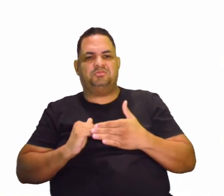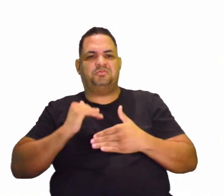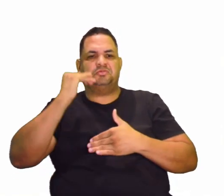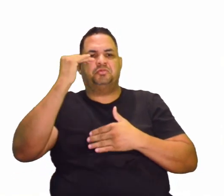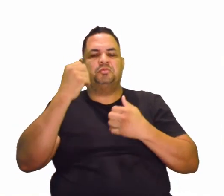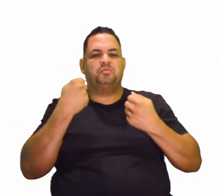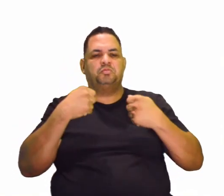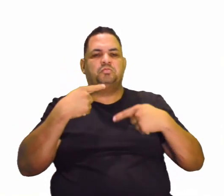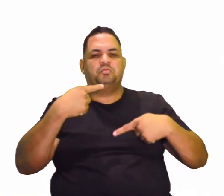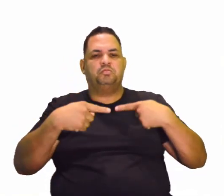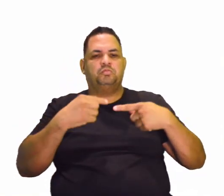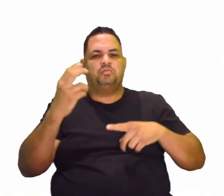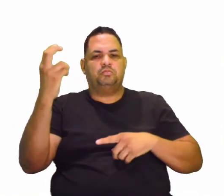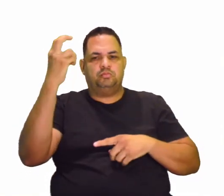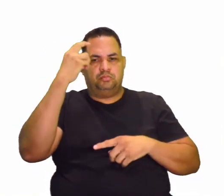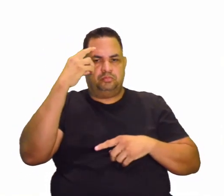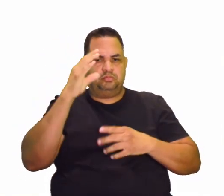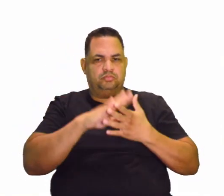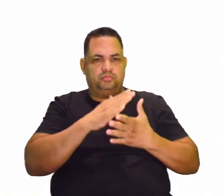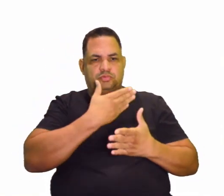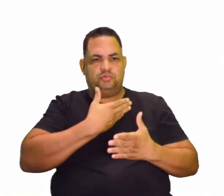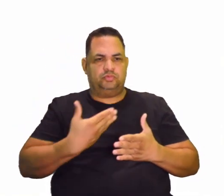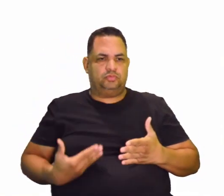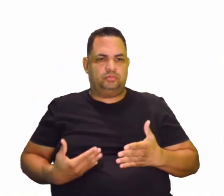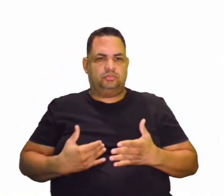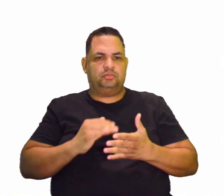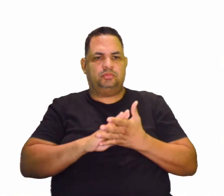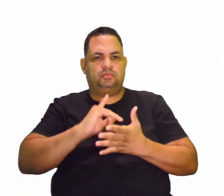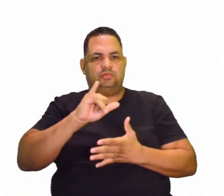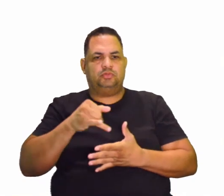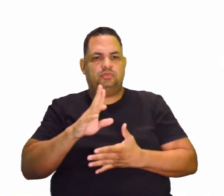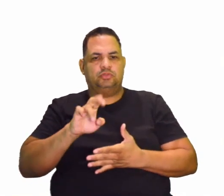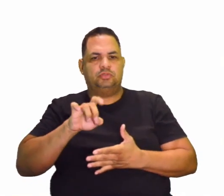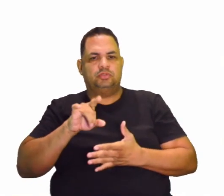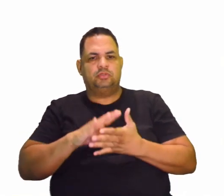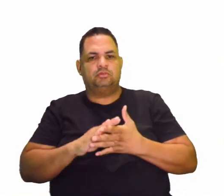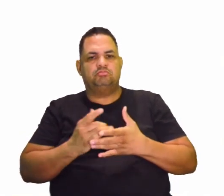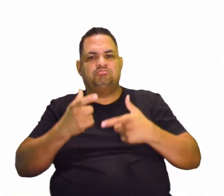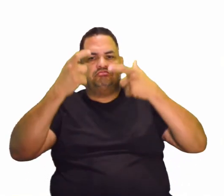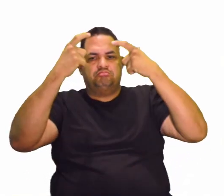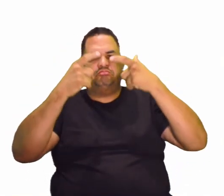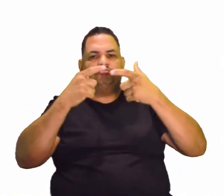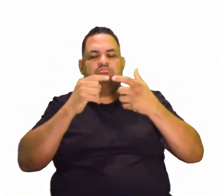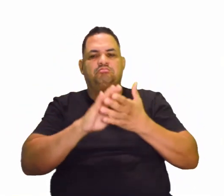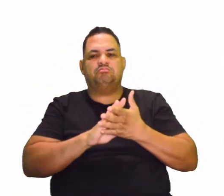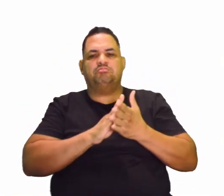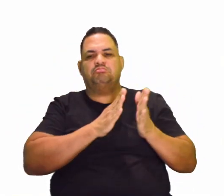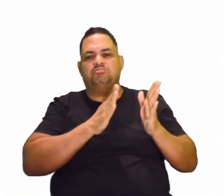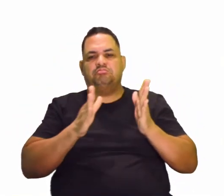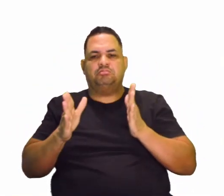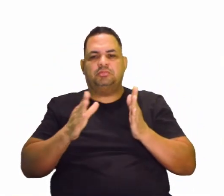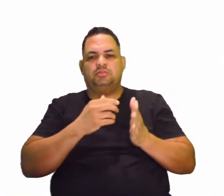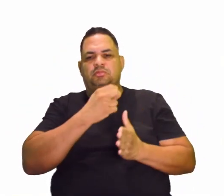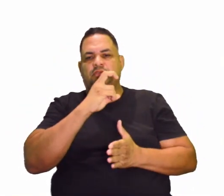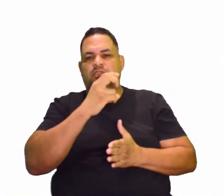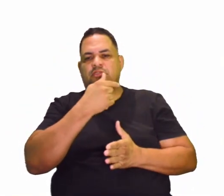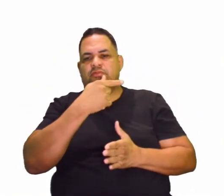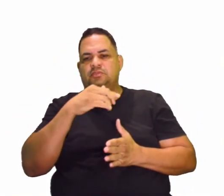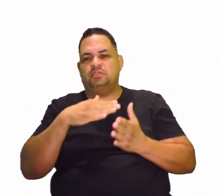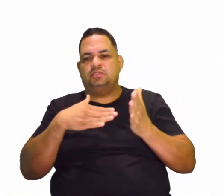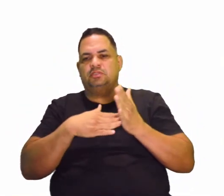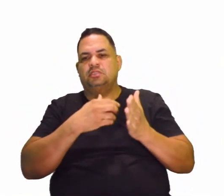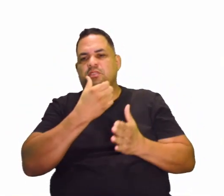e cultural durante o governo do imperador Justiniano, que reinou durante 527 a